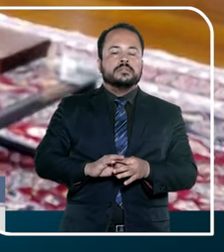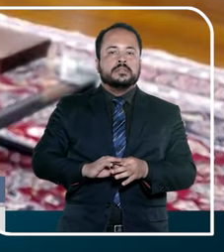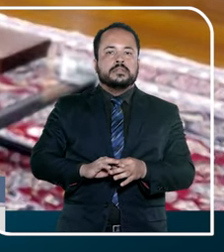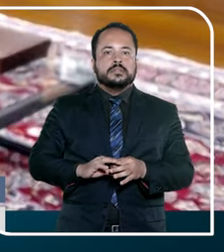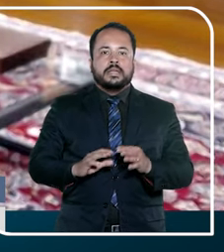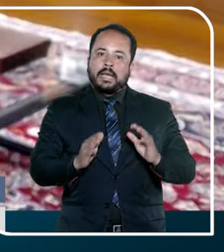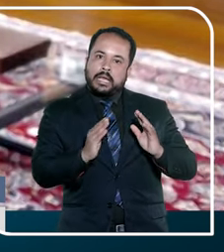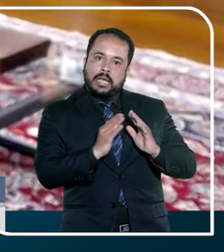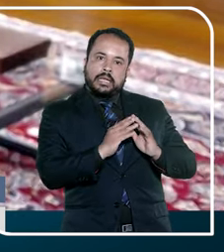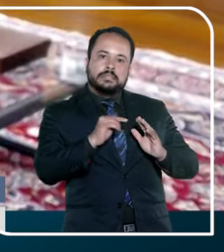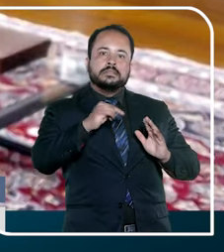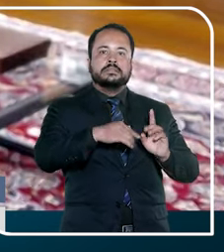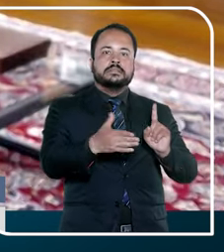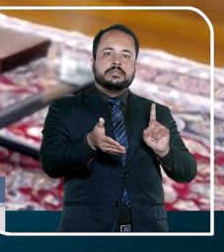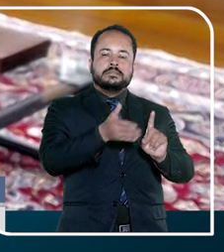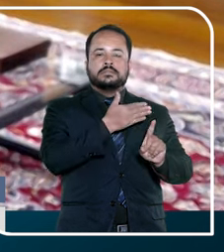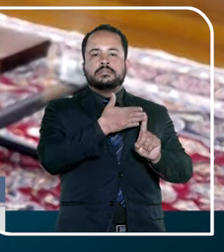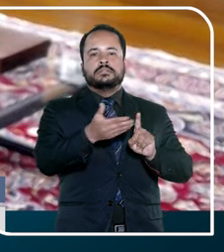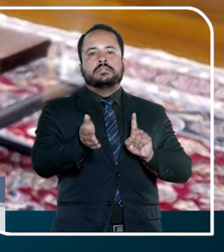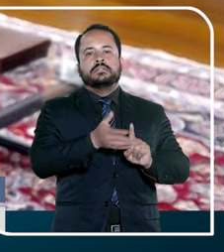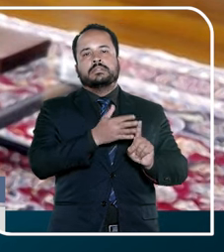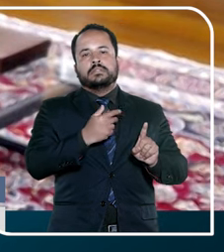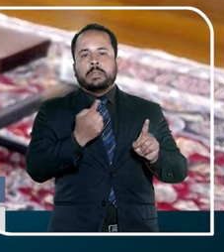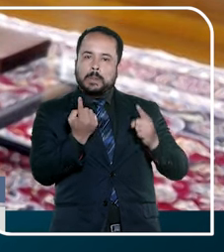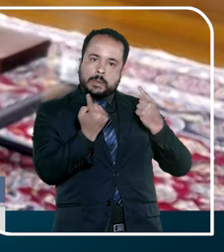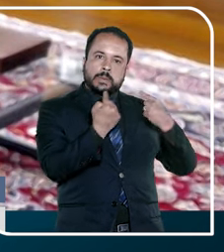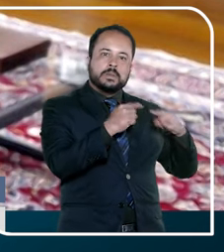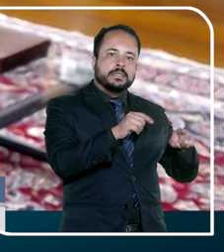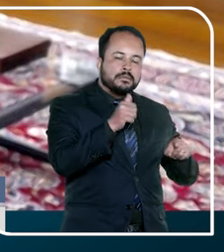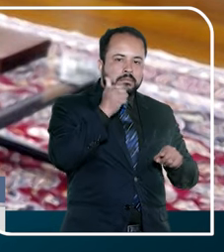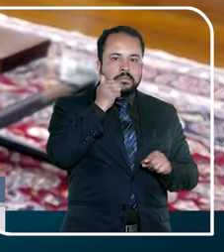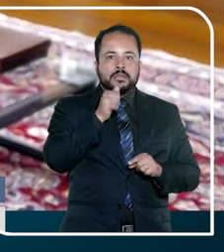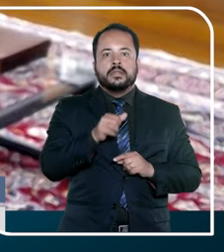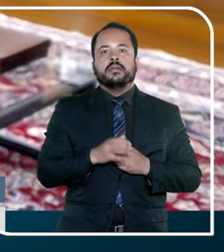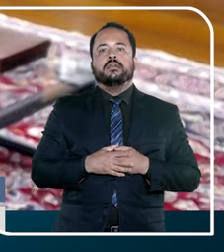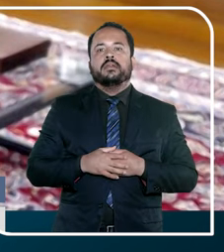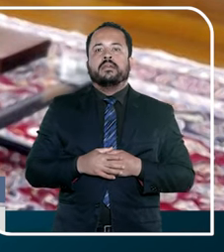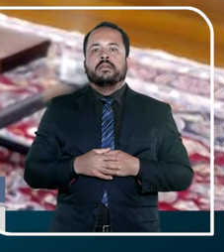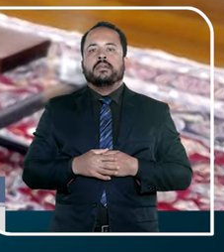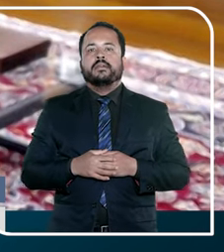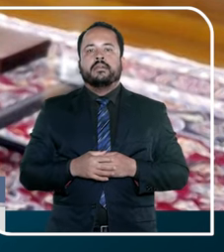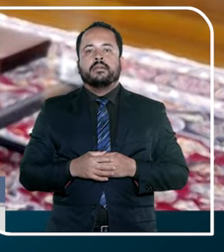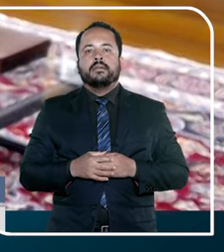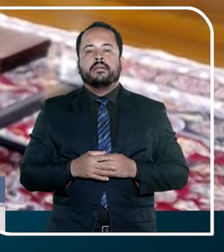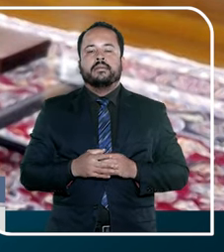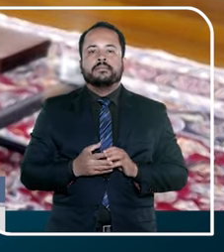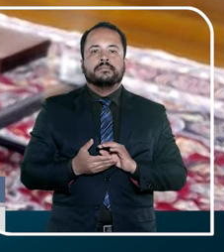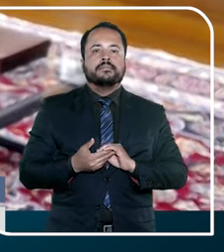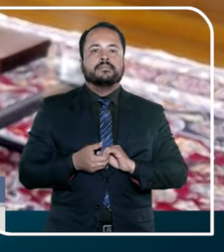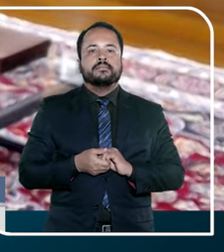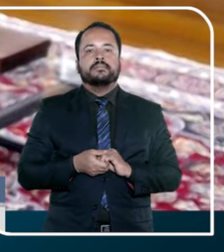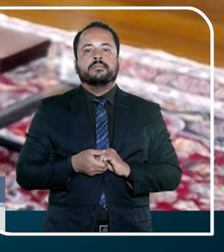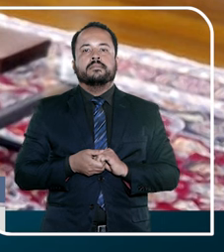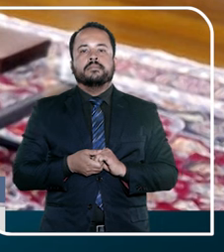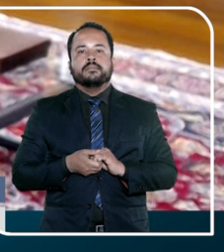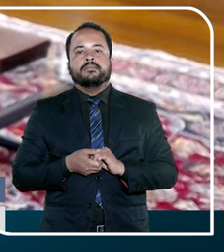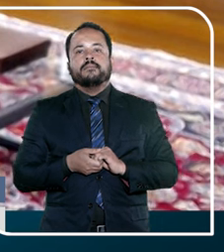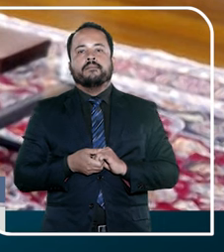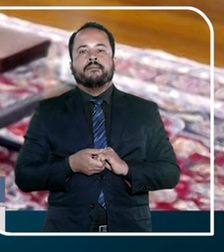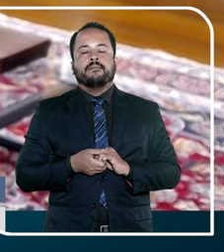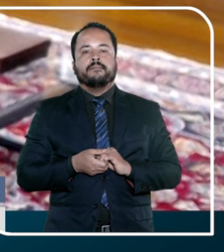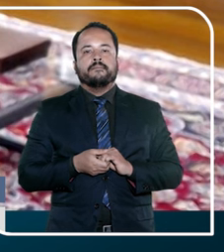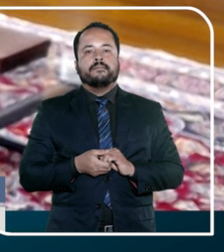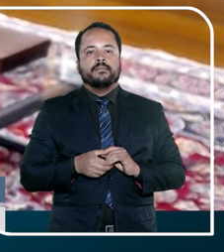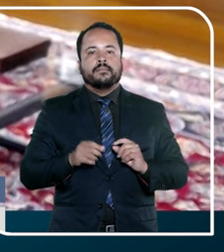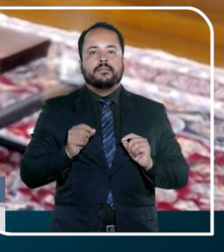doméstica na verdade ela ela é de difícil mensuração né Eh